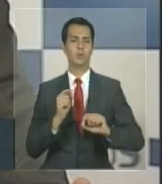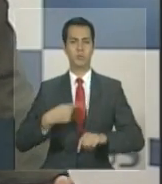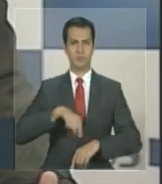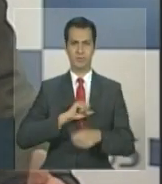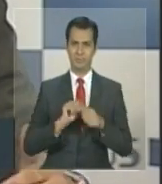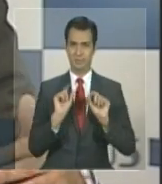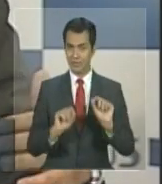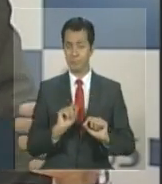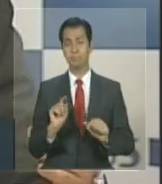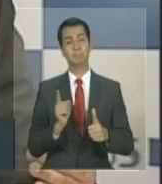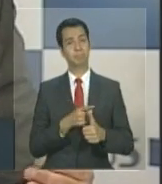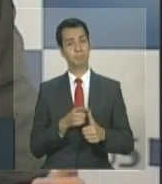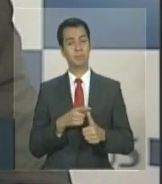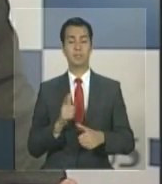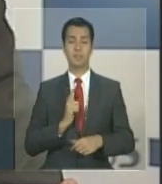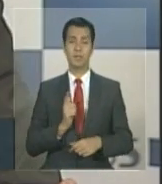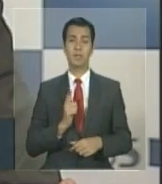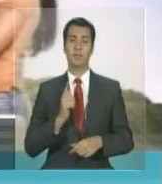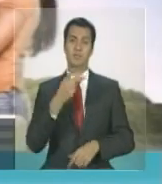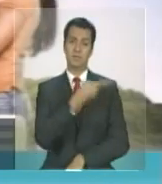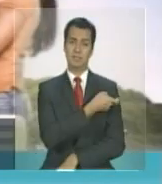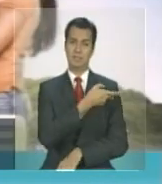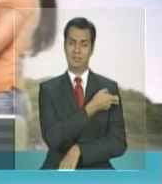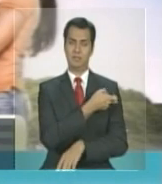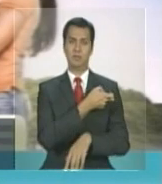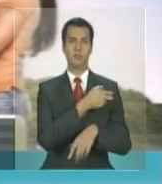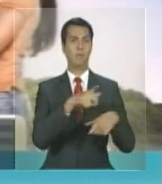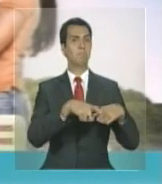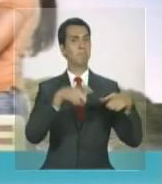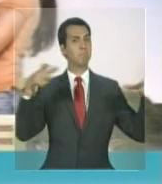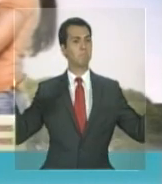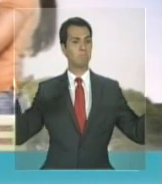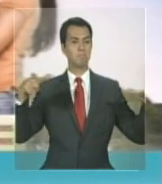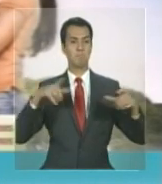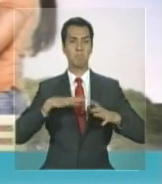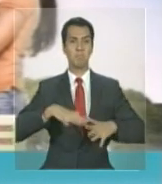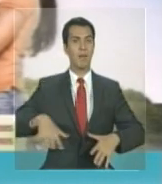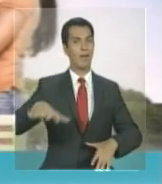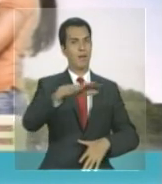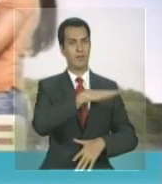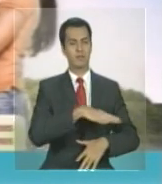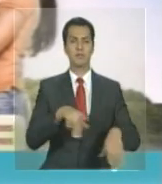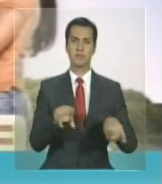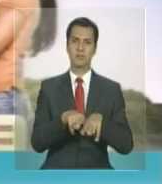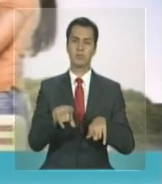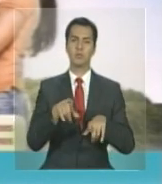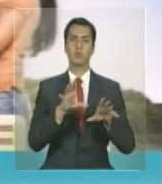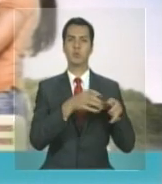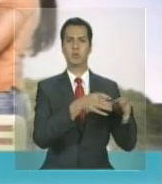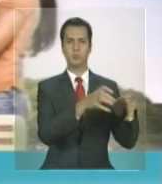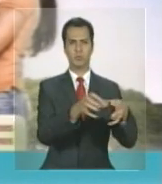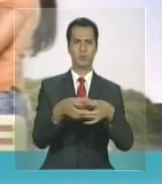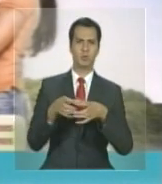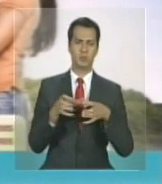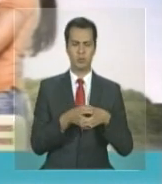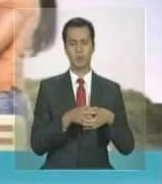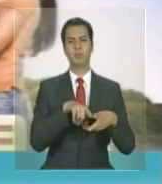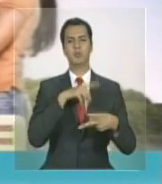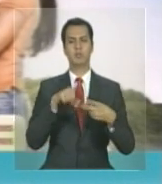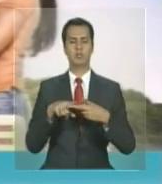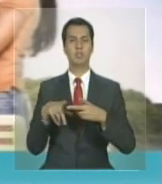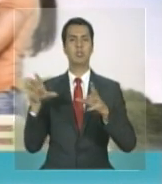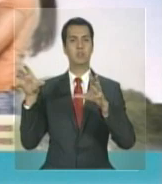vacinação, envolvendo não só os grupos tradicionais, mas também todos os profissionais de saúde, e garantir expandir